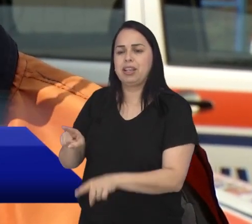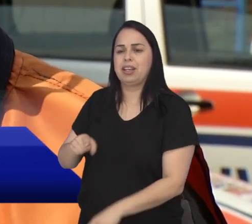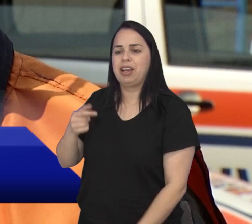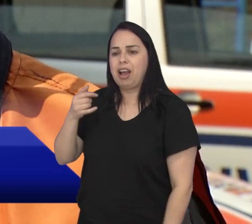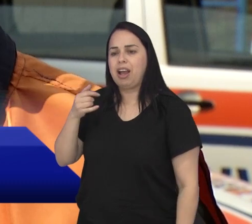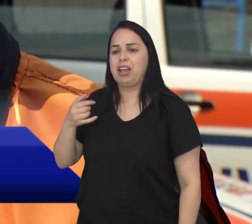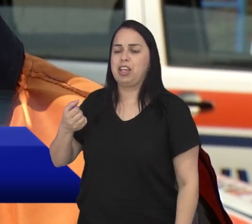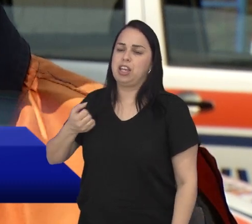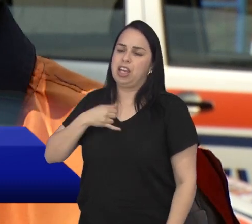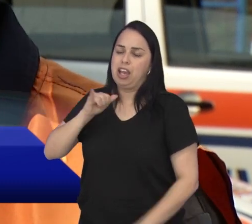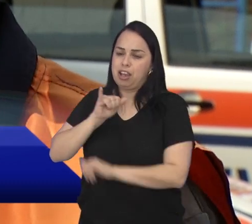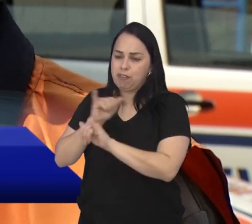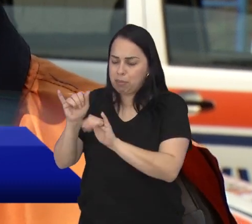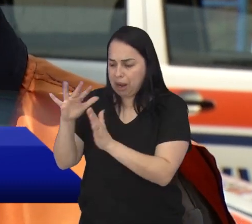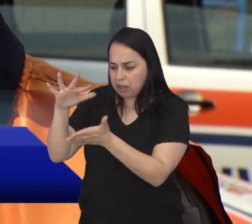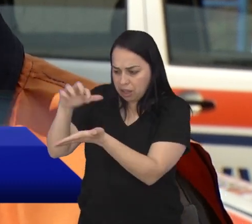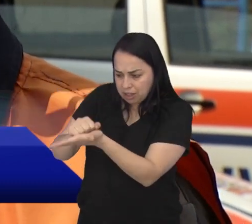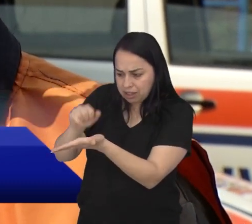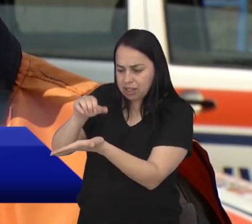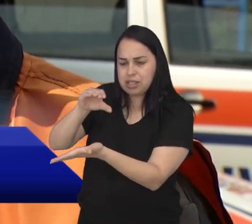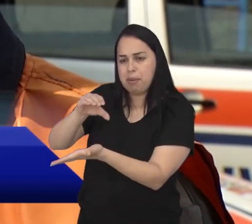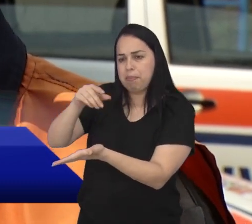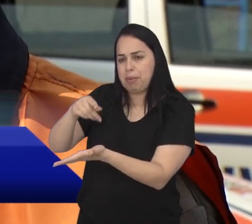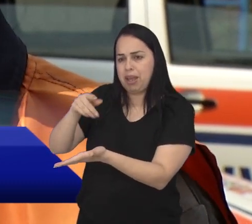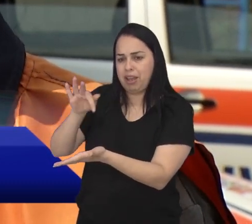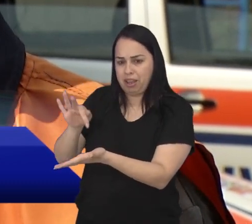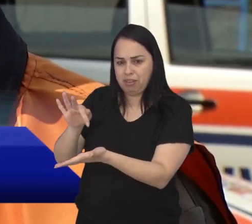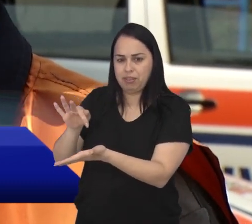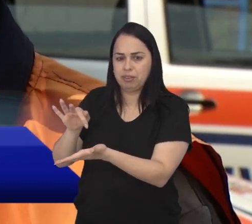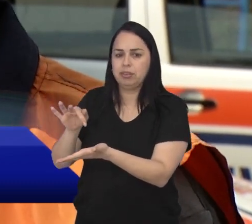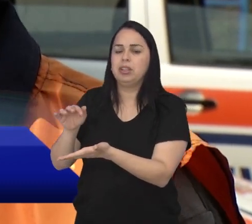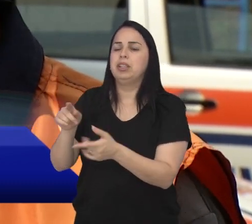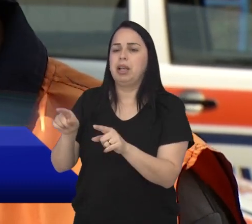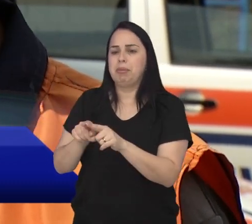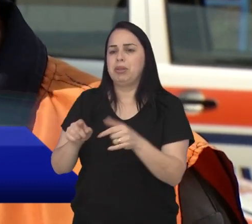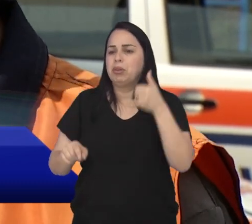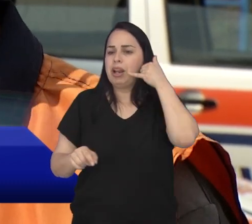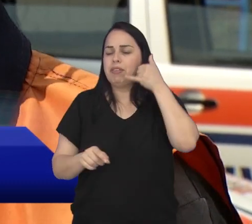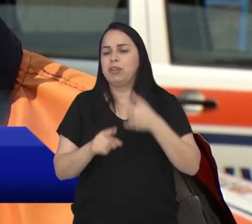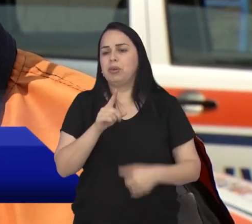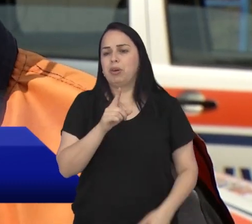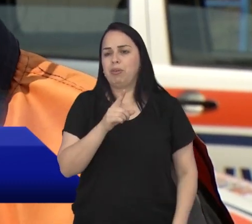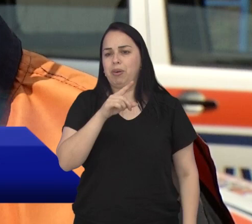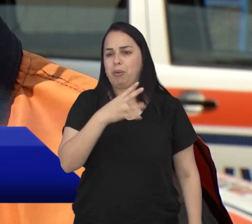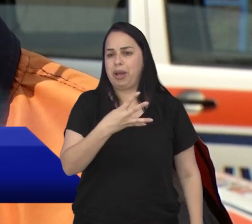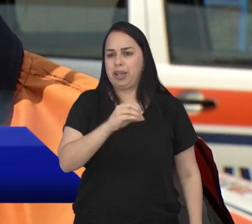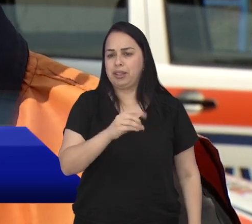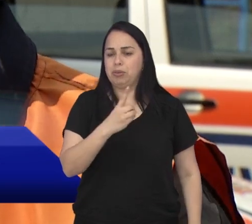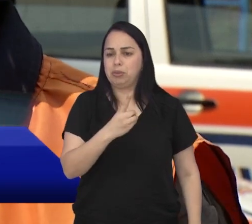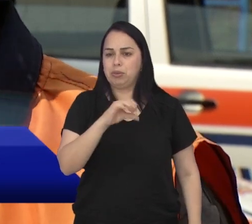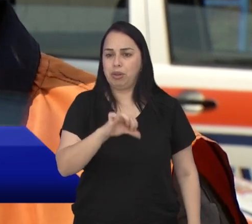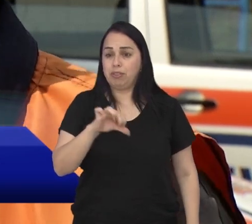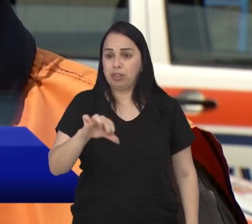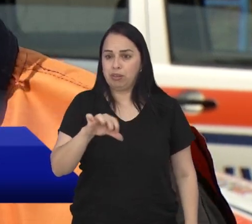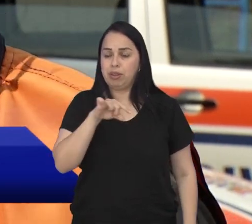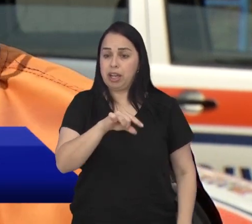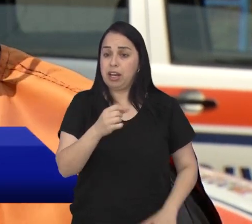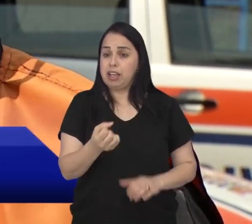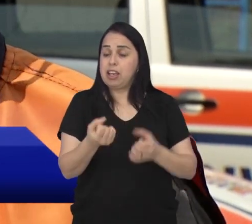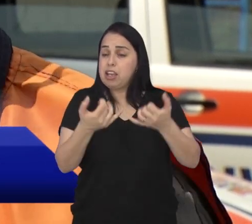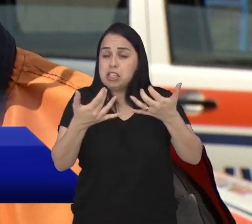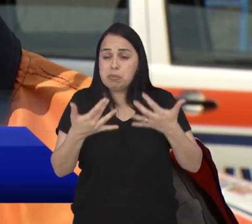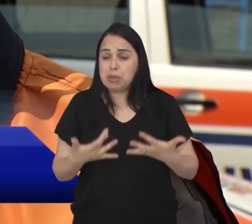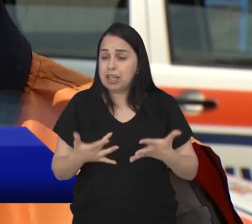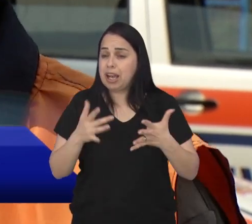pelo CEP, aliás, o 40199, que ele também passa a receber informações a nível